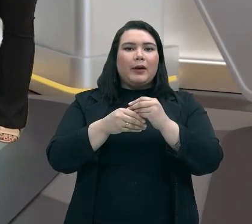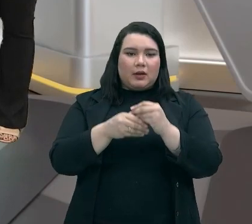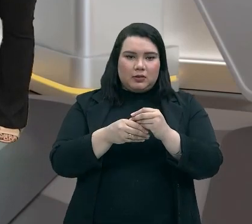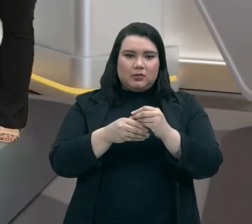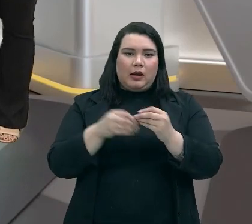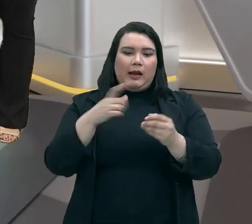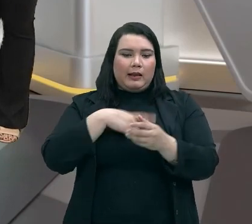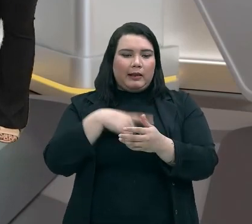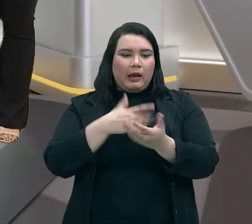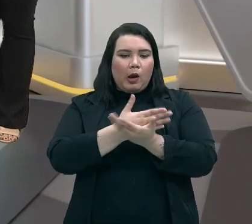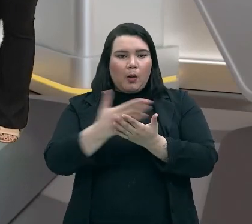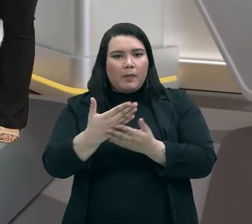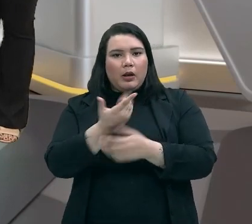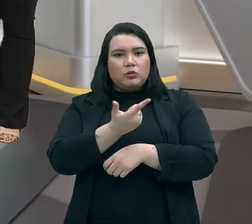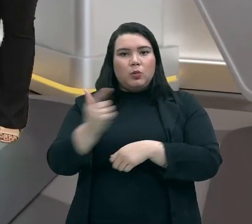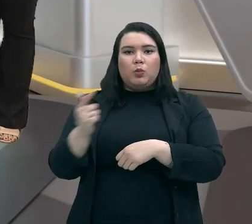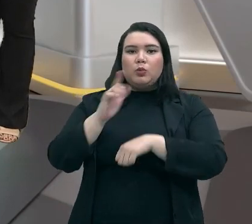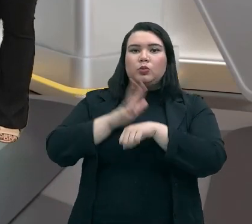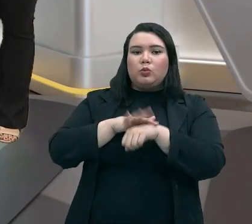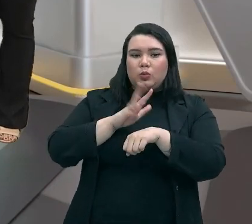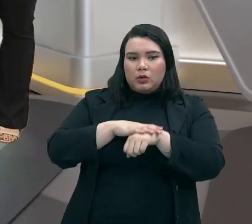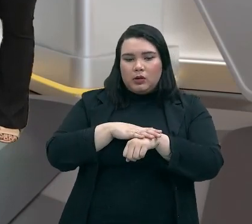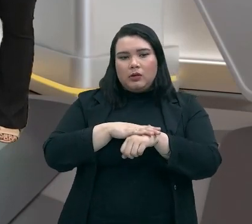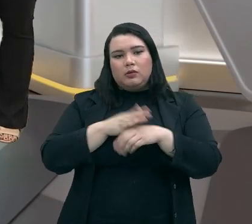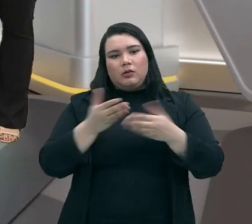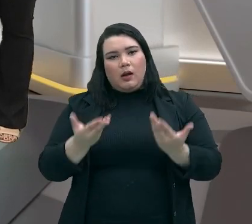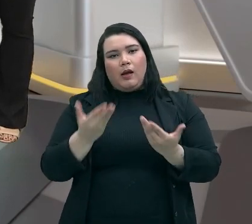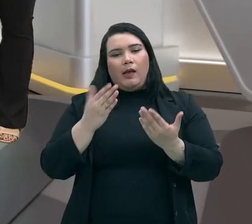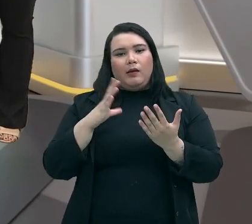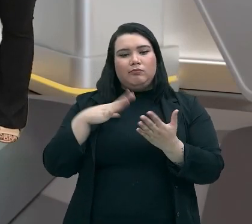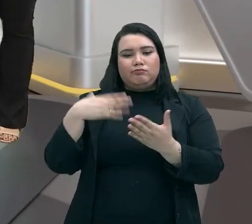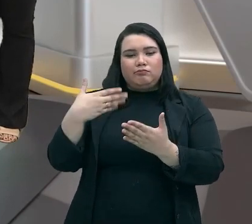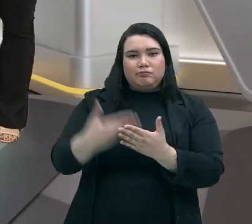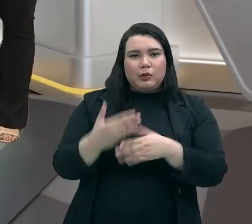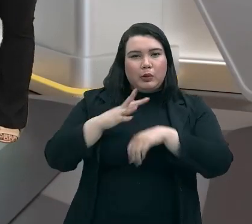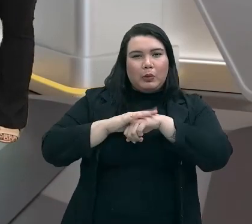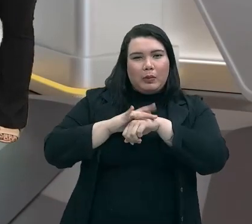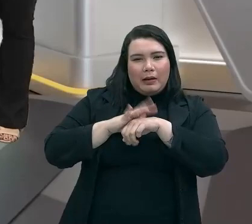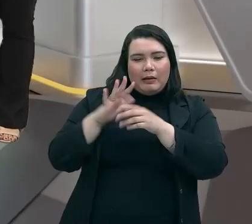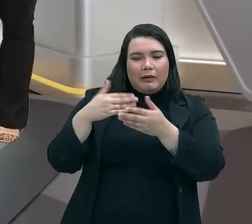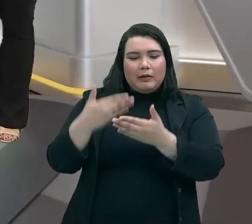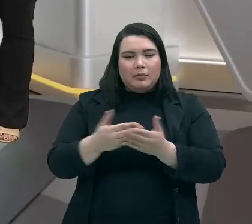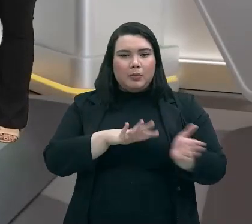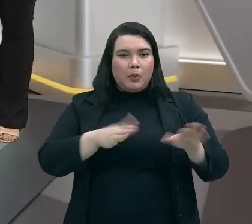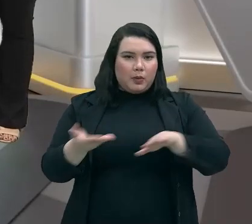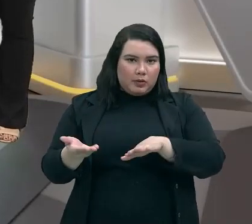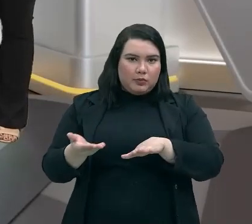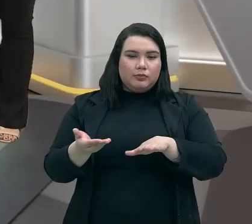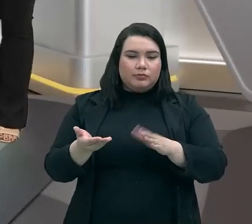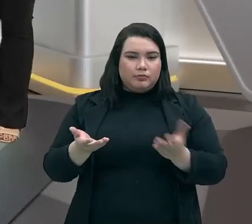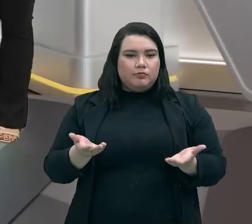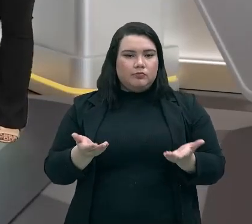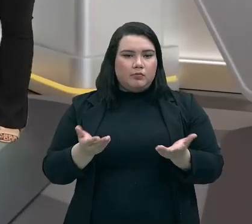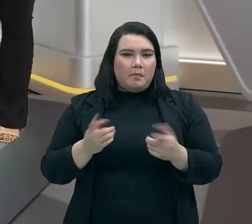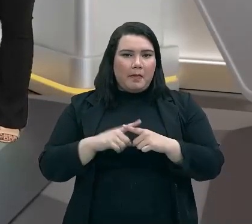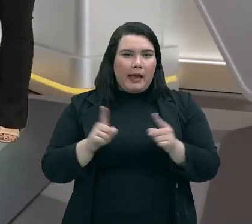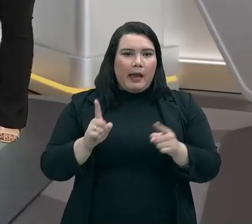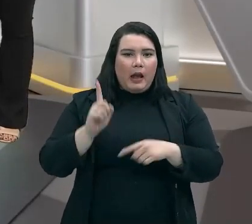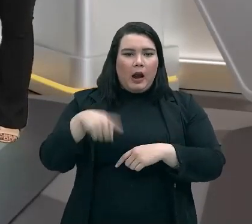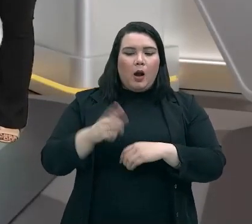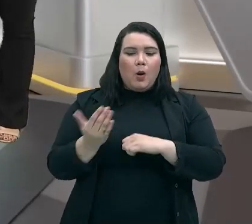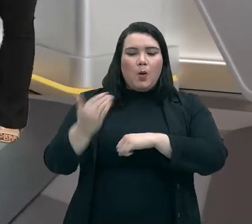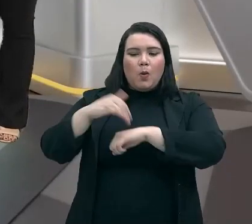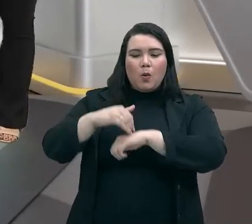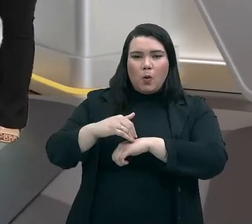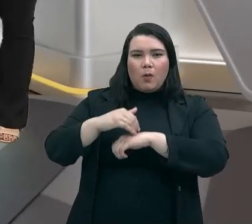uma doença, por exemplo, que acabou levando à morte. Não necessariamente que a pessoa tenha ido a